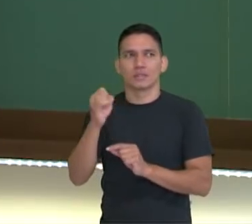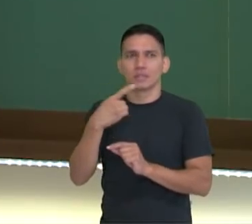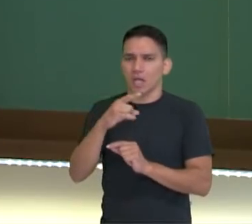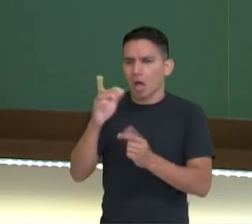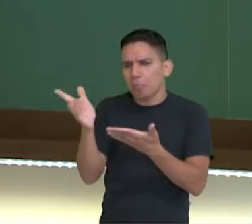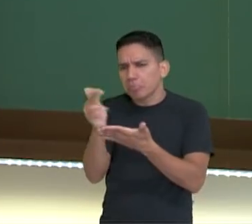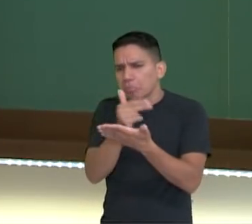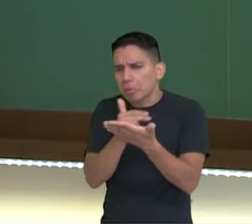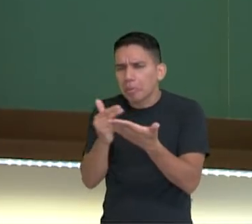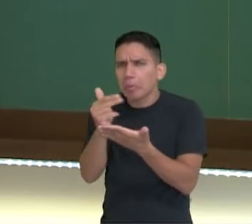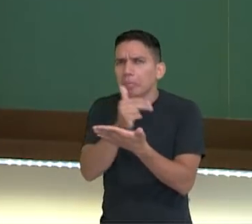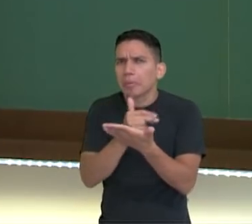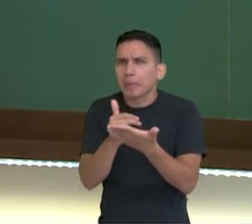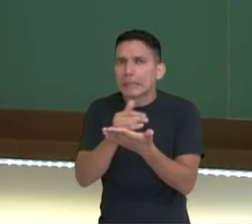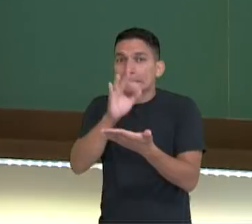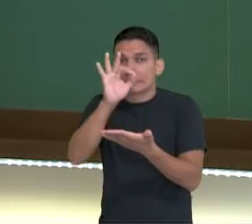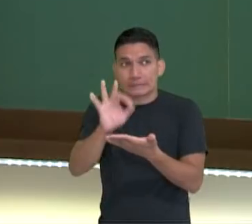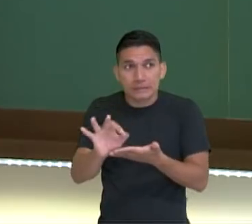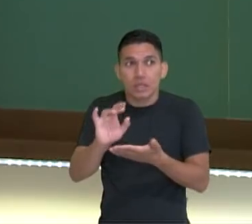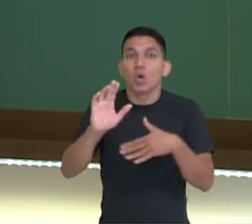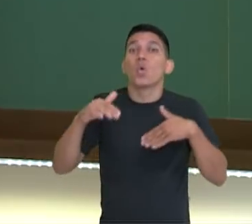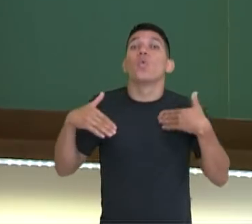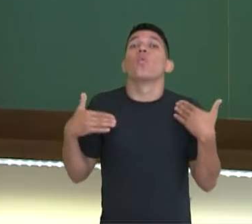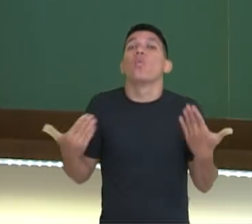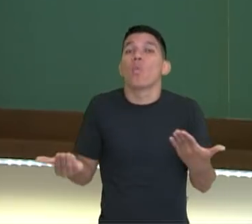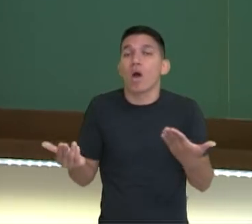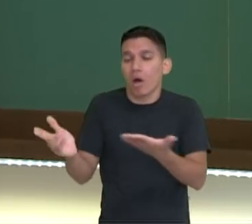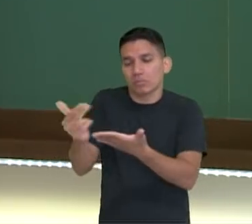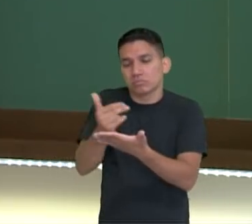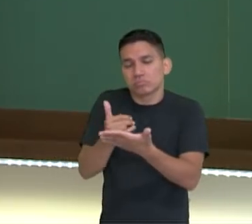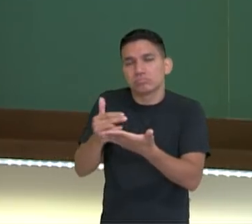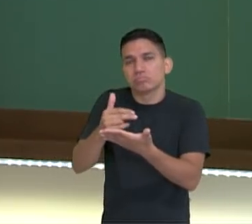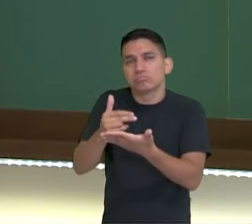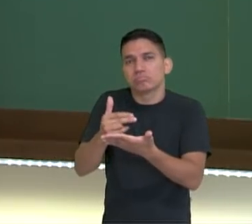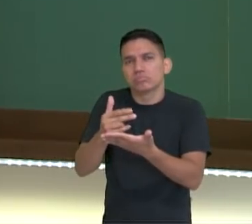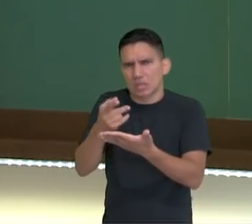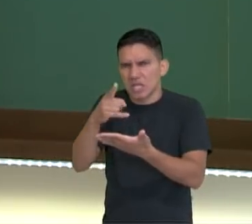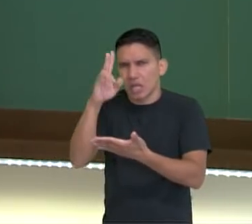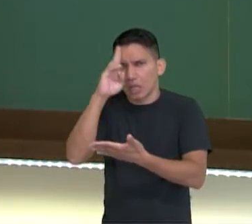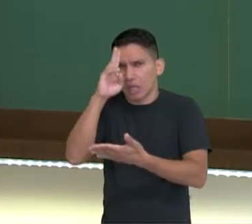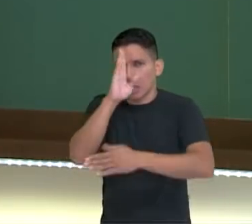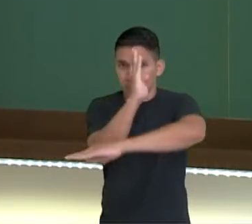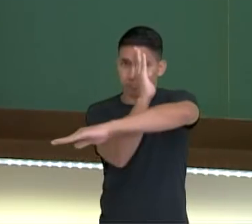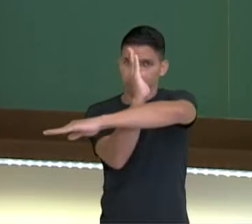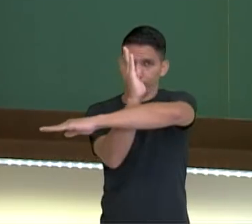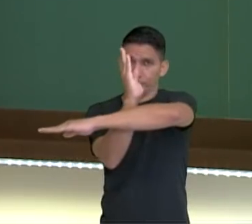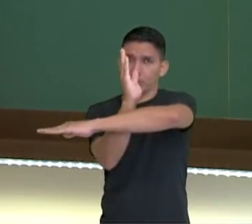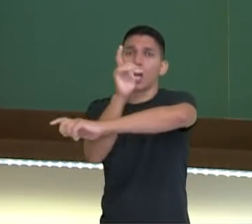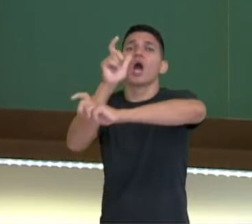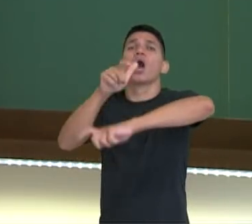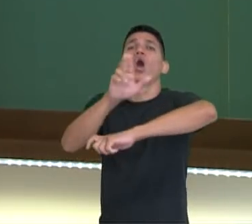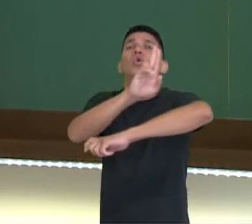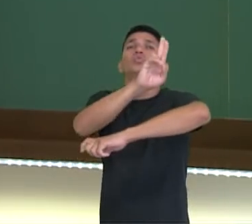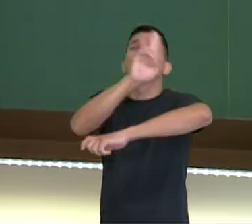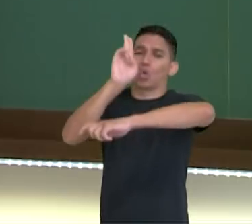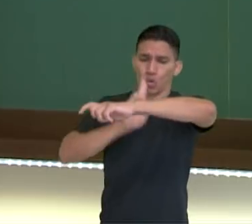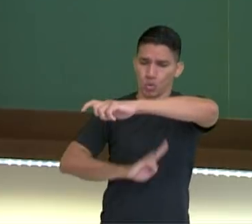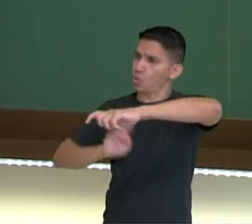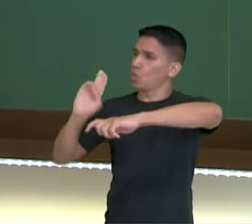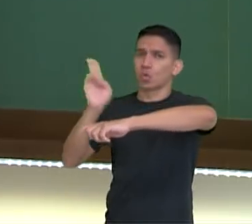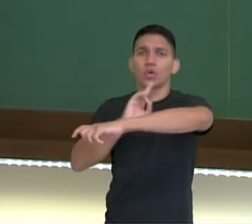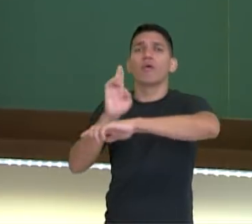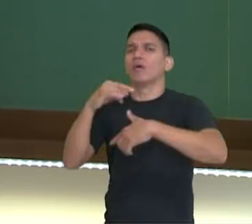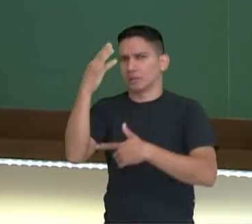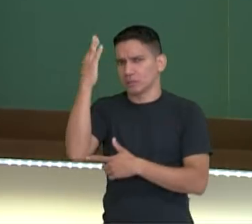que marcar eles adequadamente. Quais são os pontos cardeais, vocês lembram? E onde eles estão ali quando eu faço